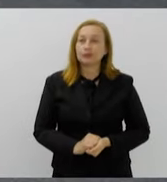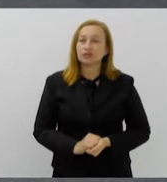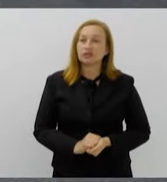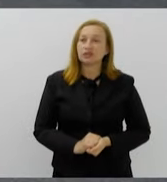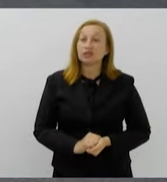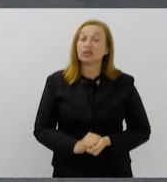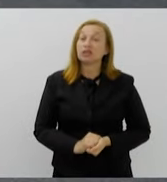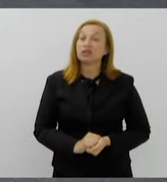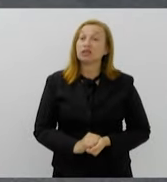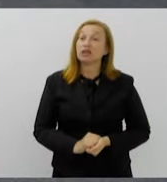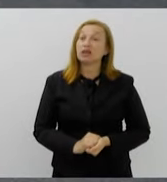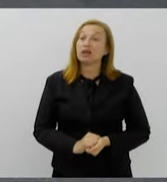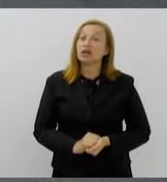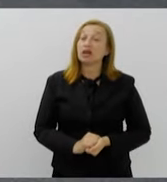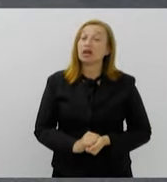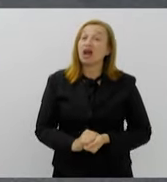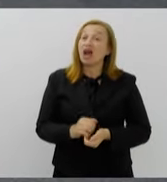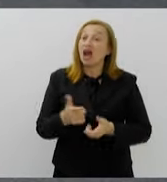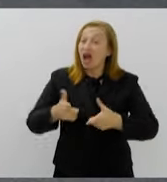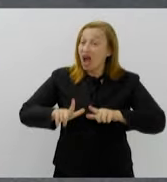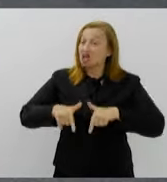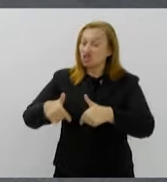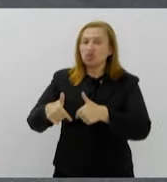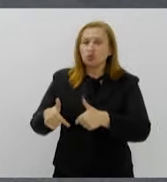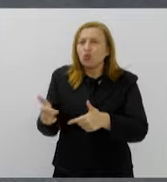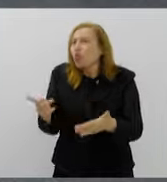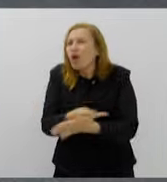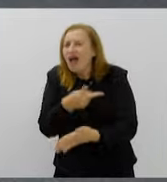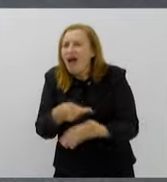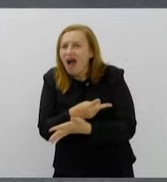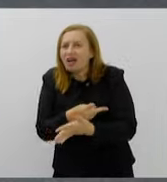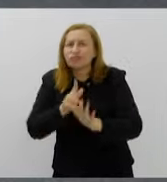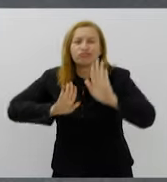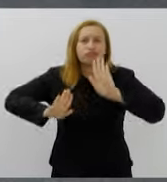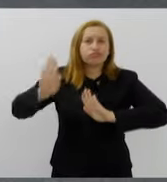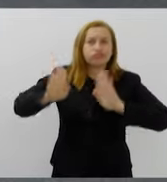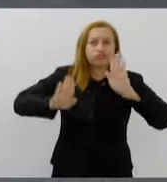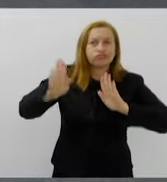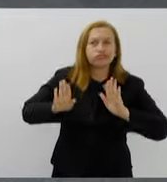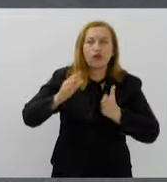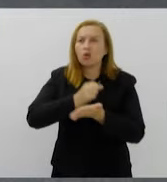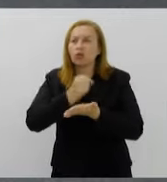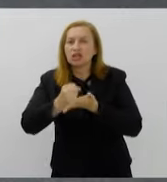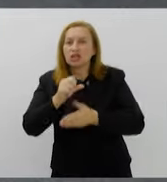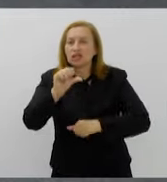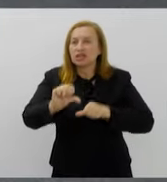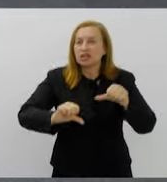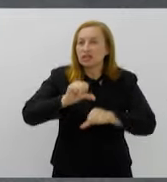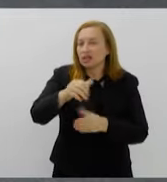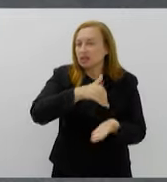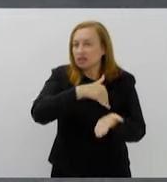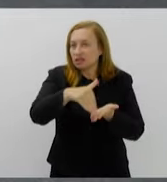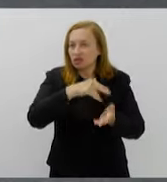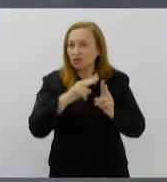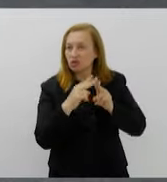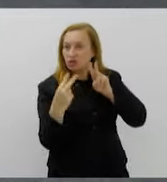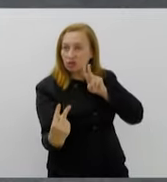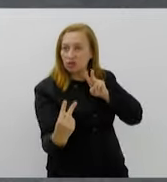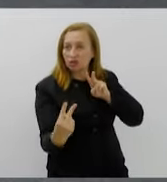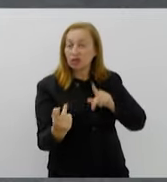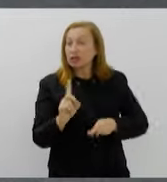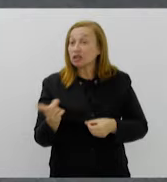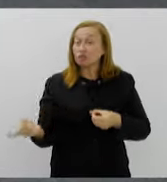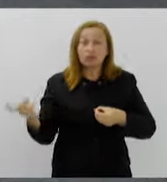Farra com contratos com licitações na Secretaria de transformação digital que